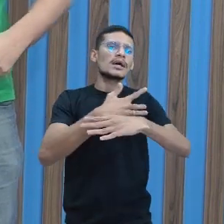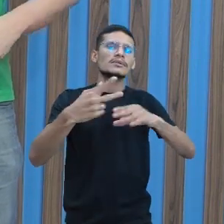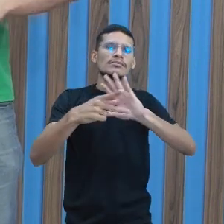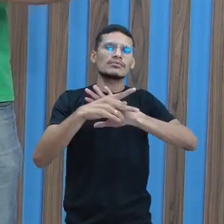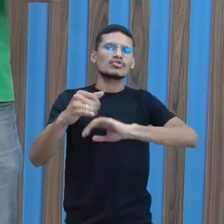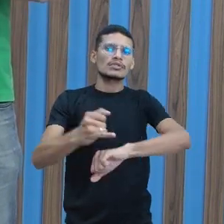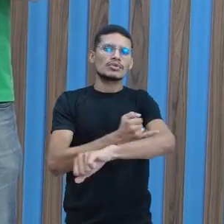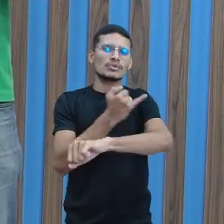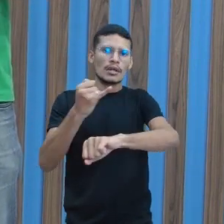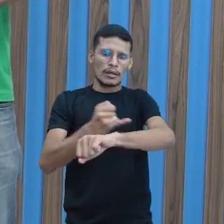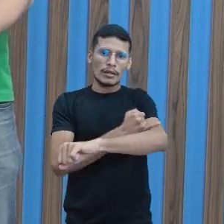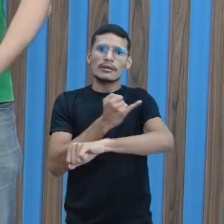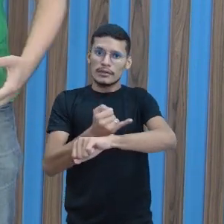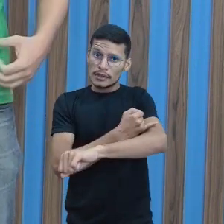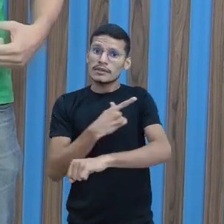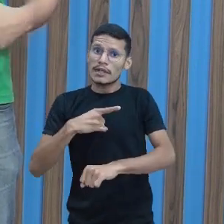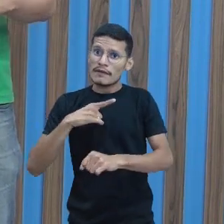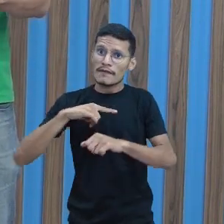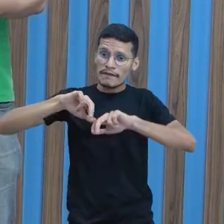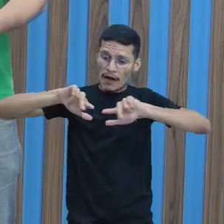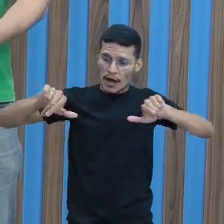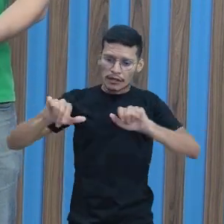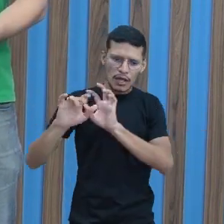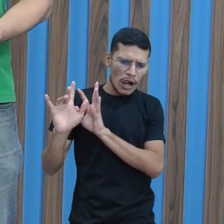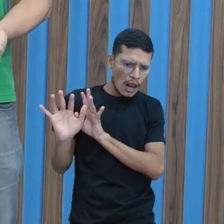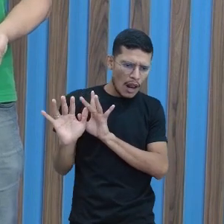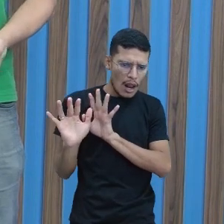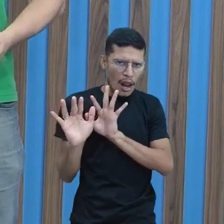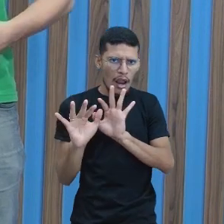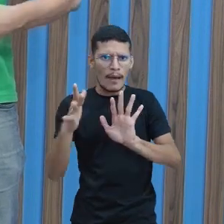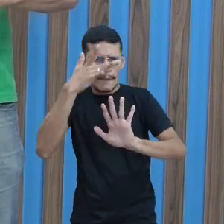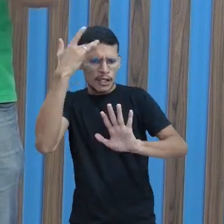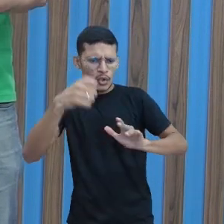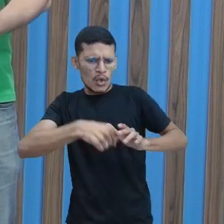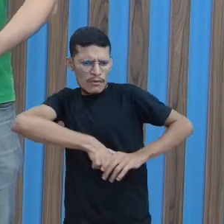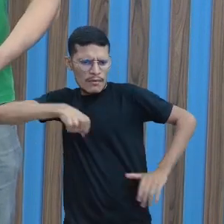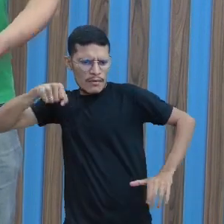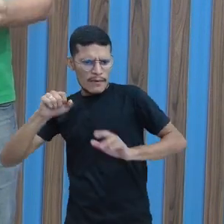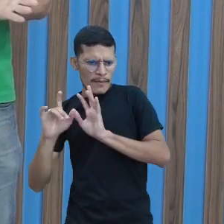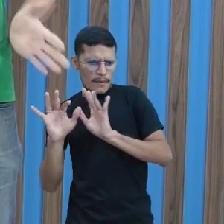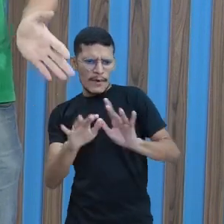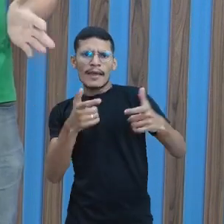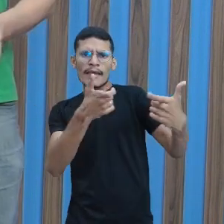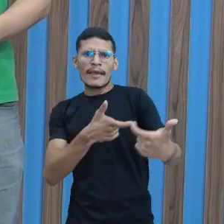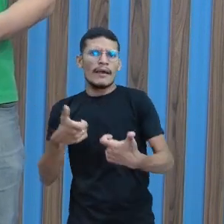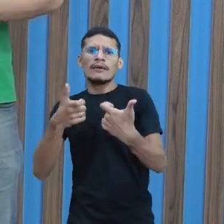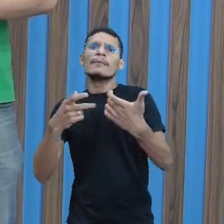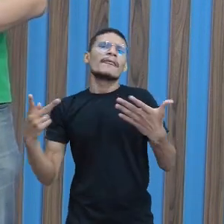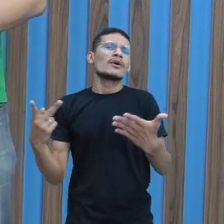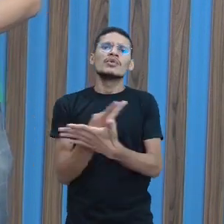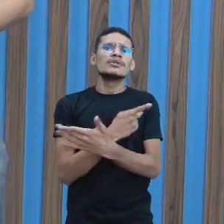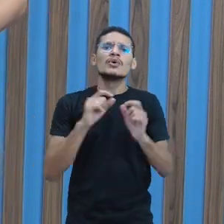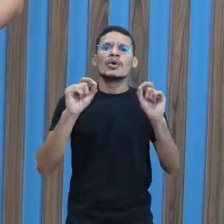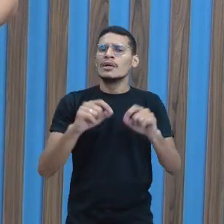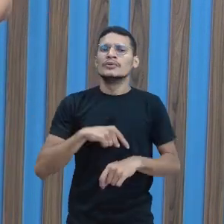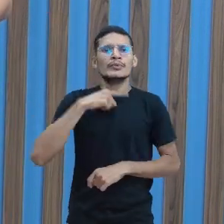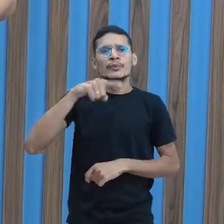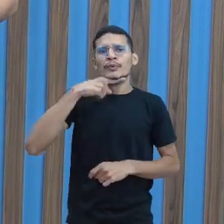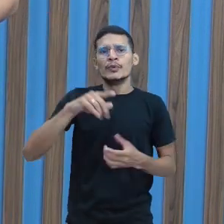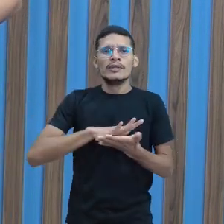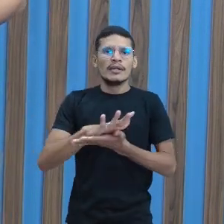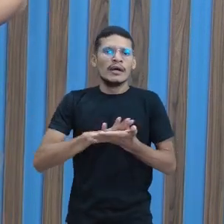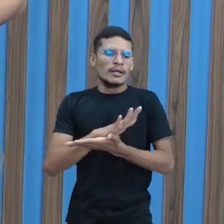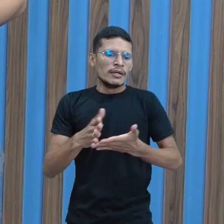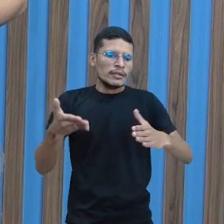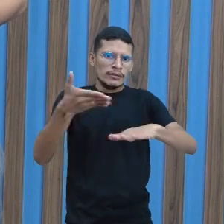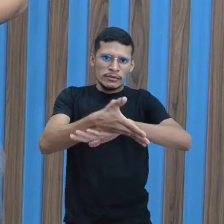Então, foram enviadas várias cruzadas, várias empreitadas de guerra que acabaram não conseguindo, né,